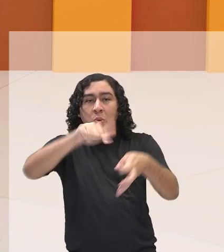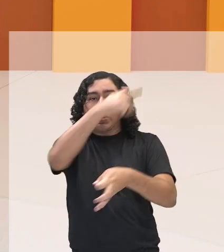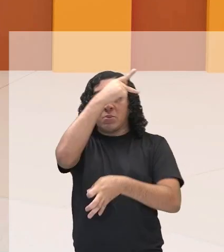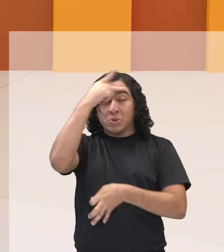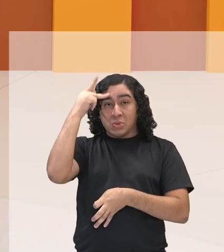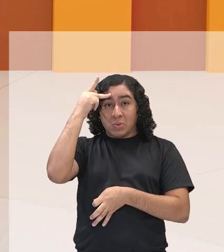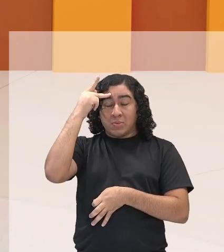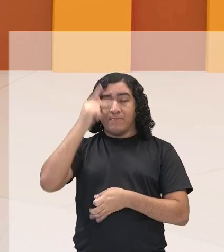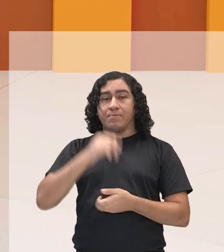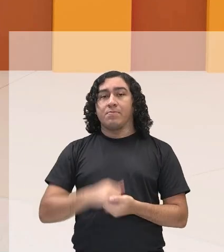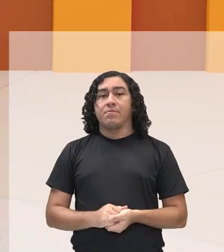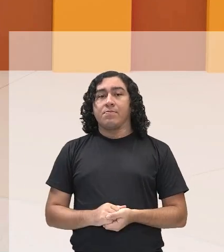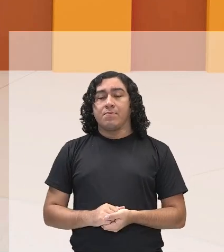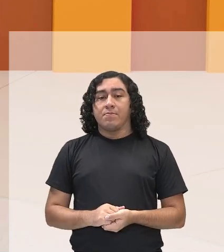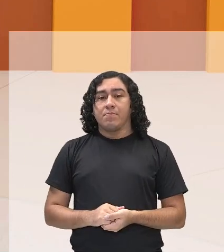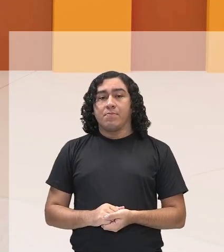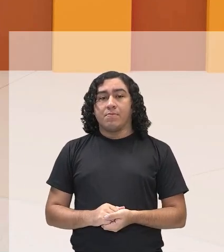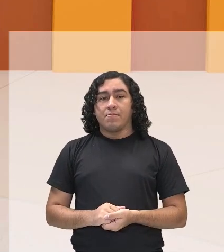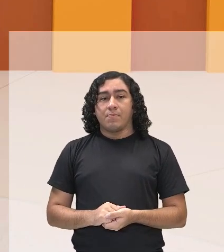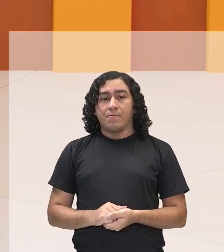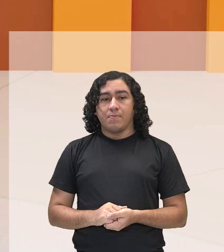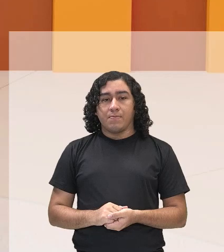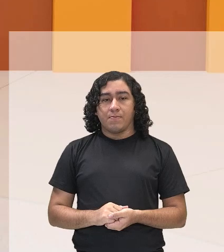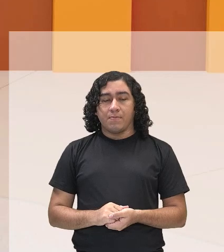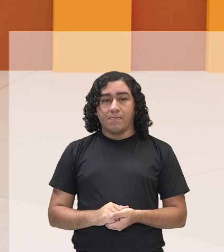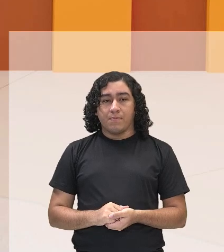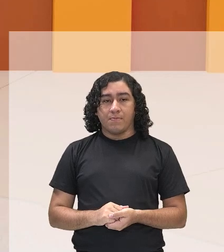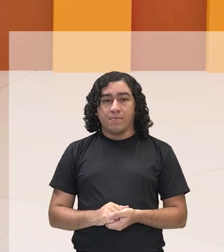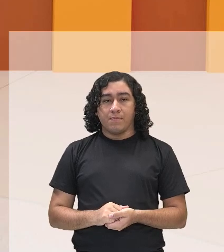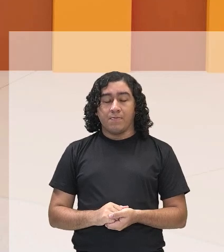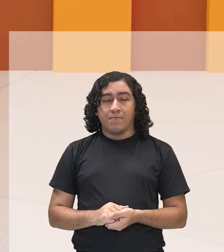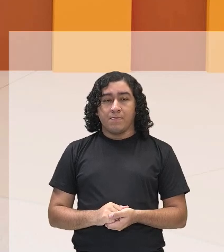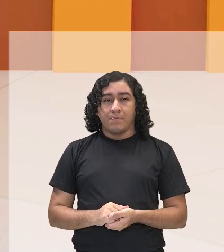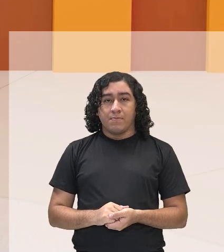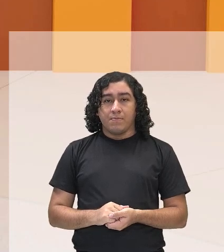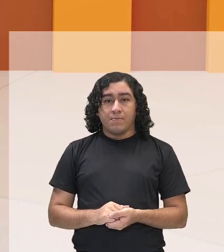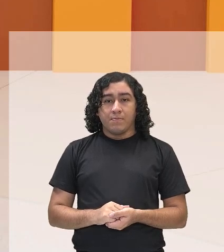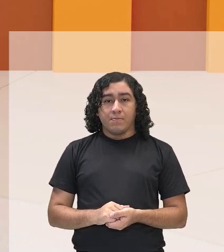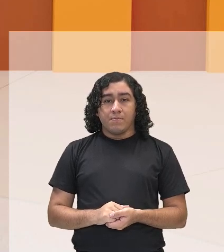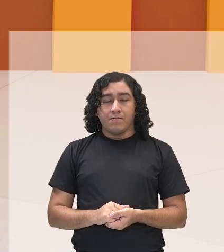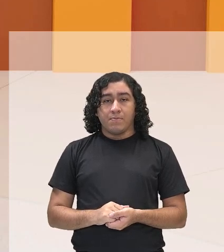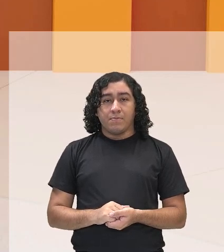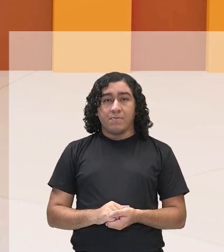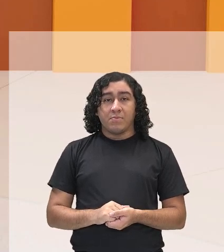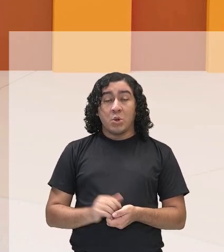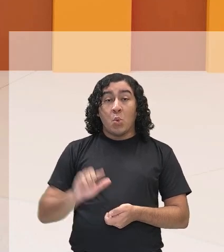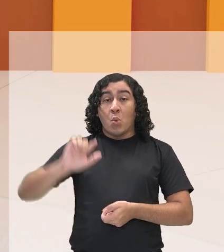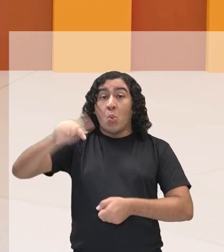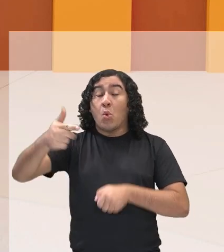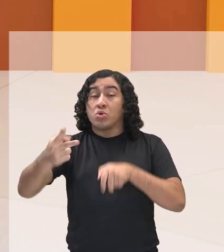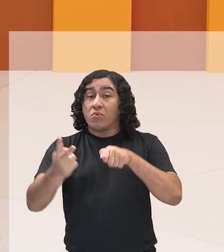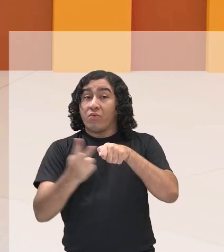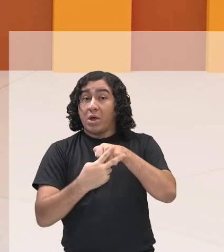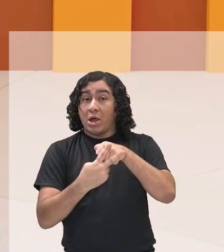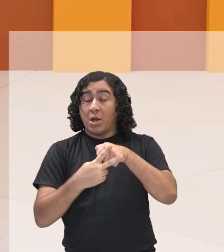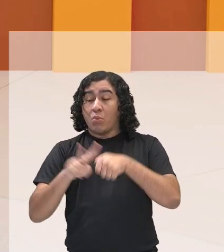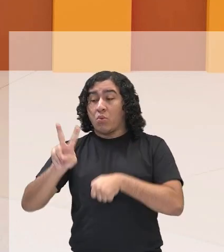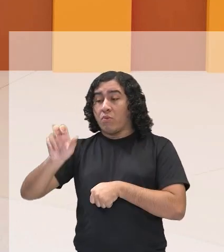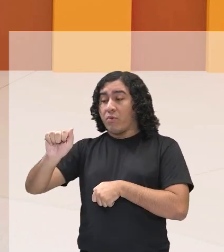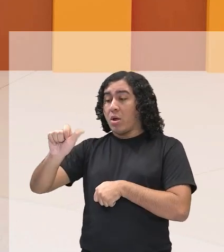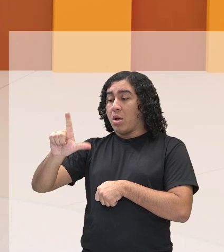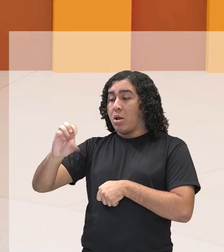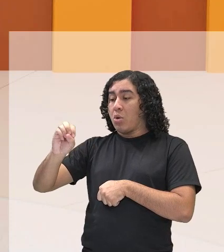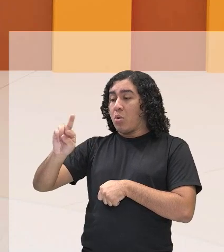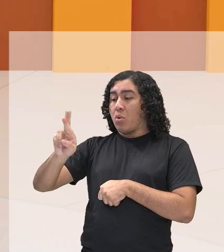fazemos. Continuando, vamos ver aqui então agora um pouco mais sobre esse verbo valorar. Valorar